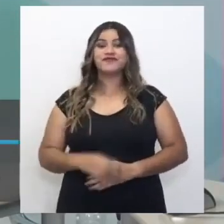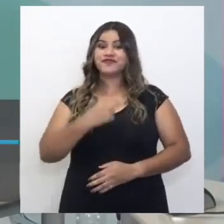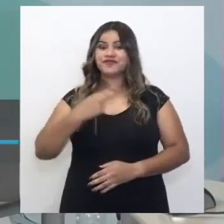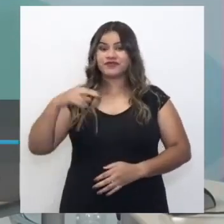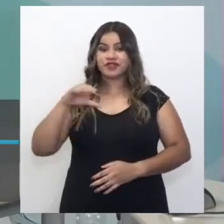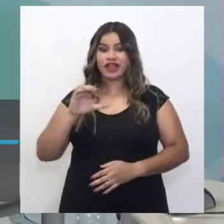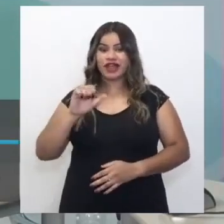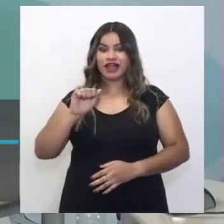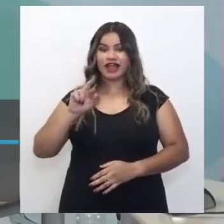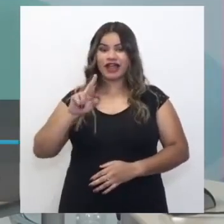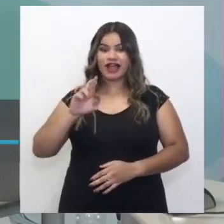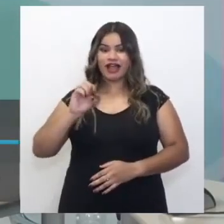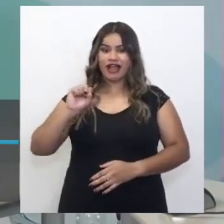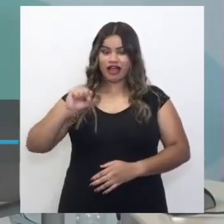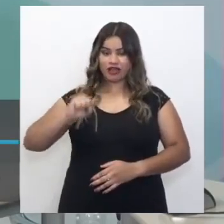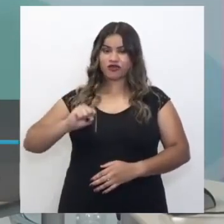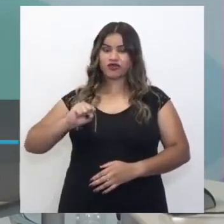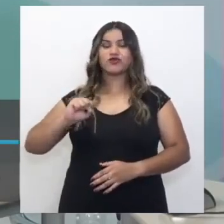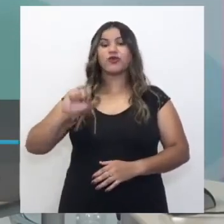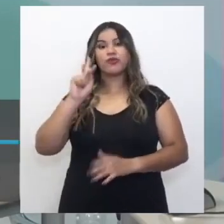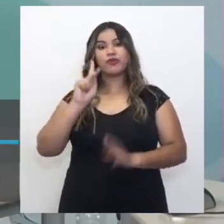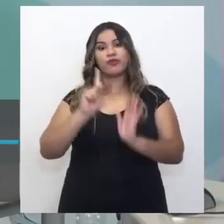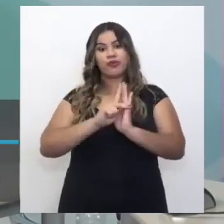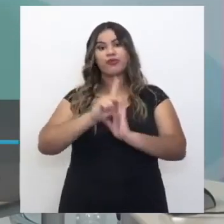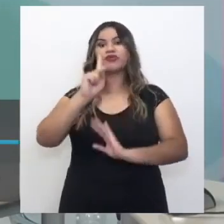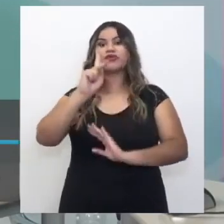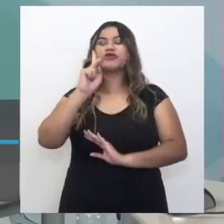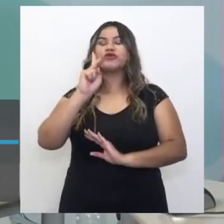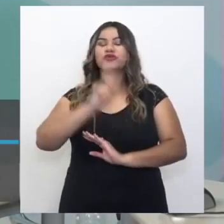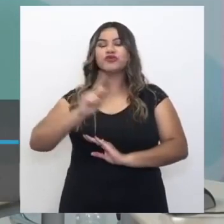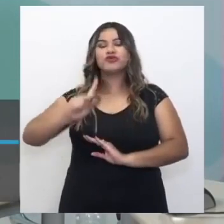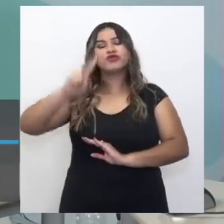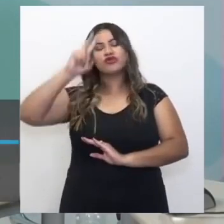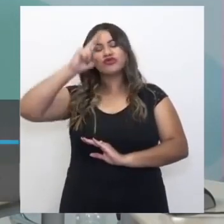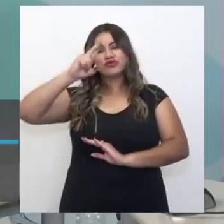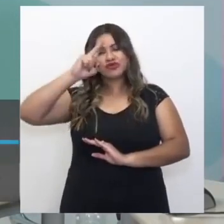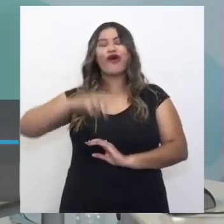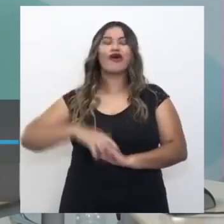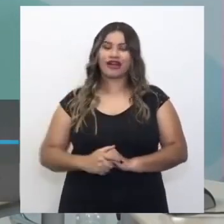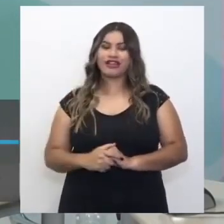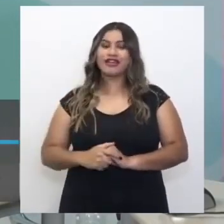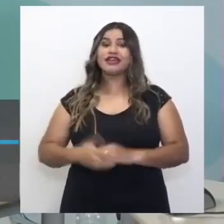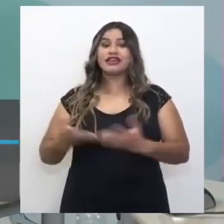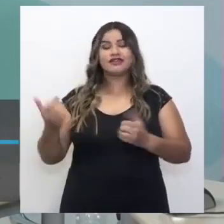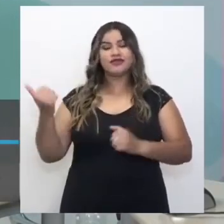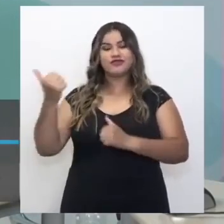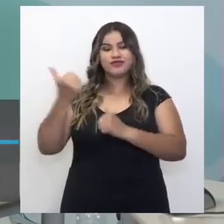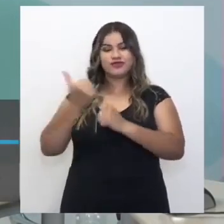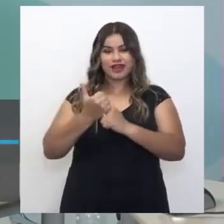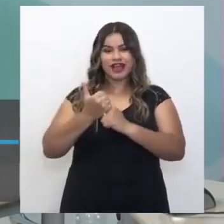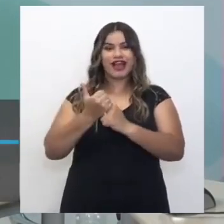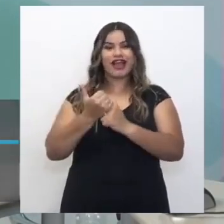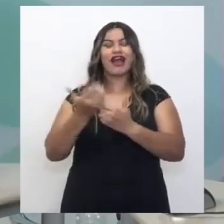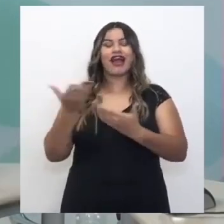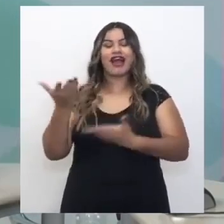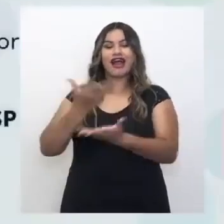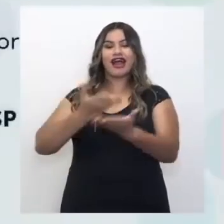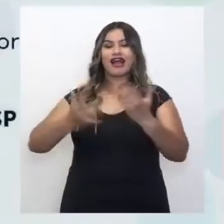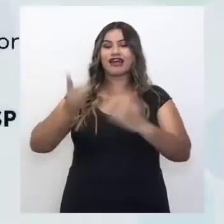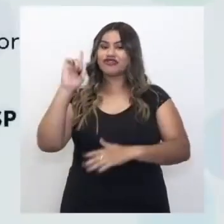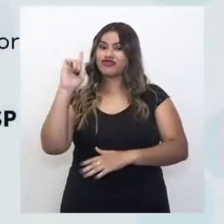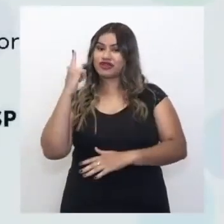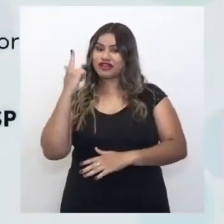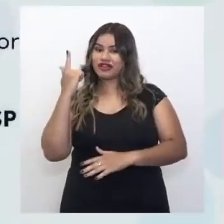professor Carlos Neri, professor de História, e estarei auxiliando essa aula de Geografia, cujo tema